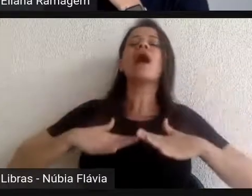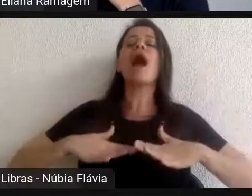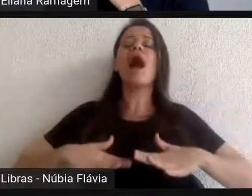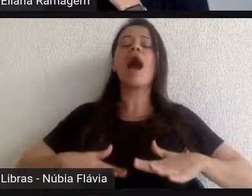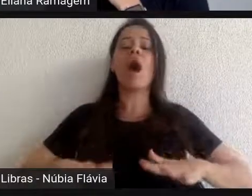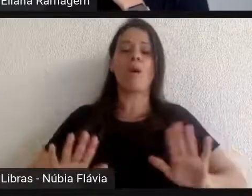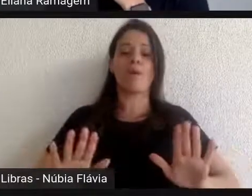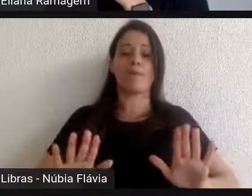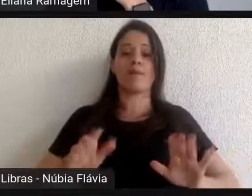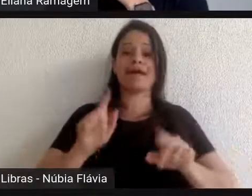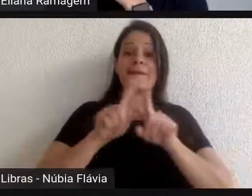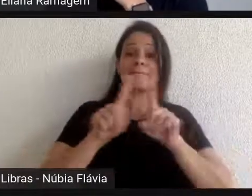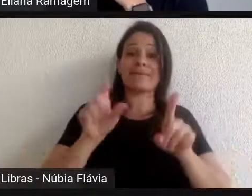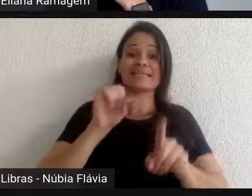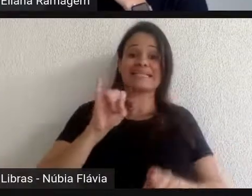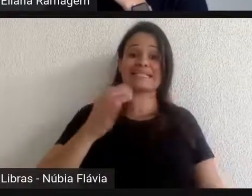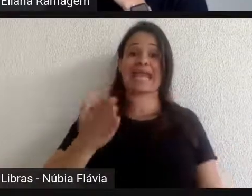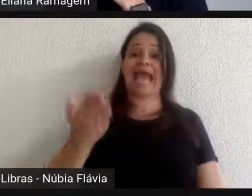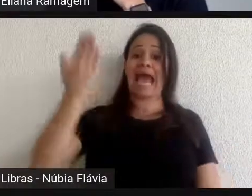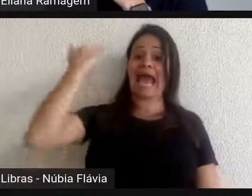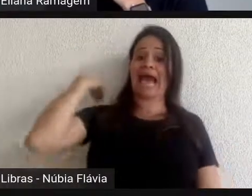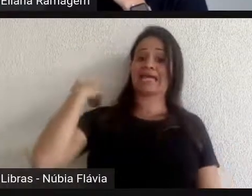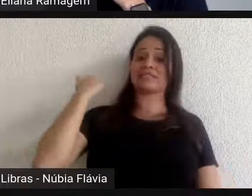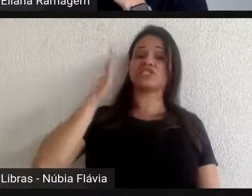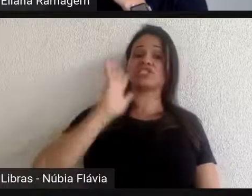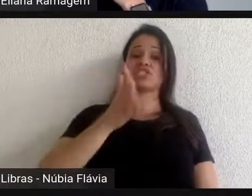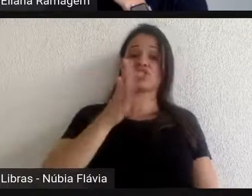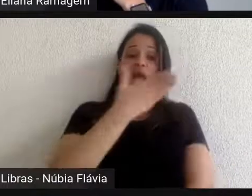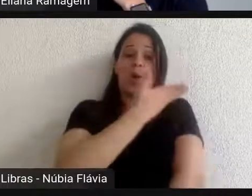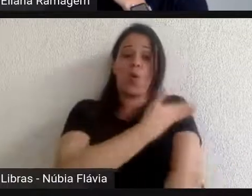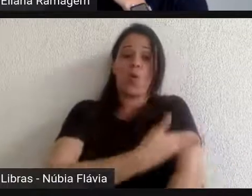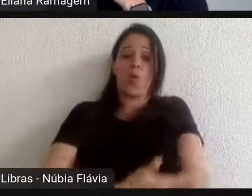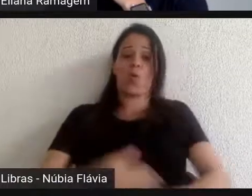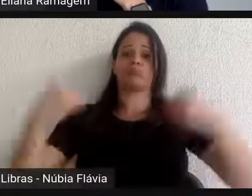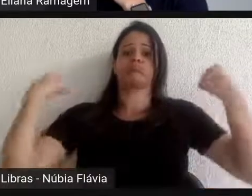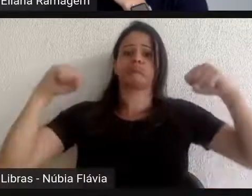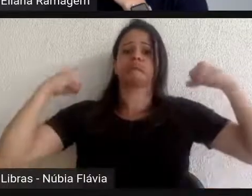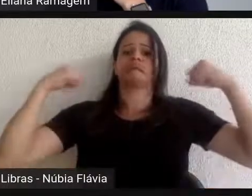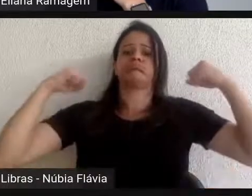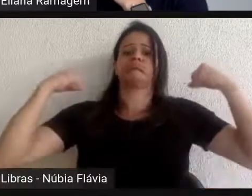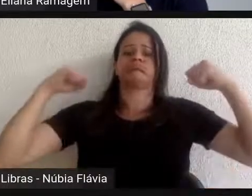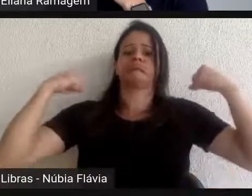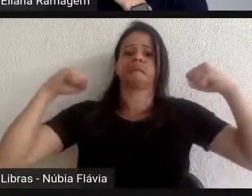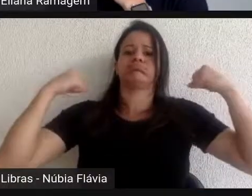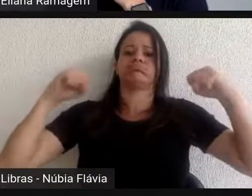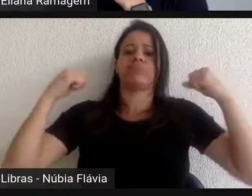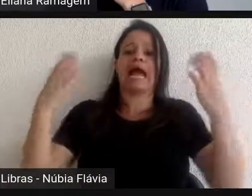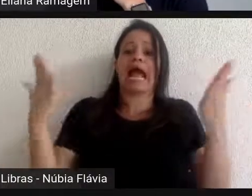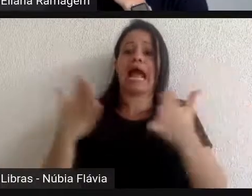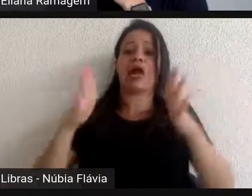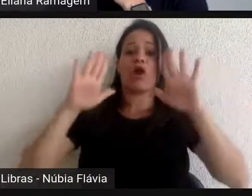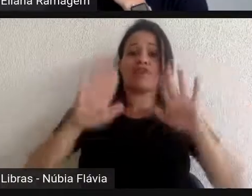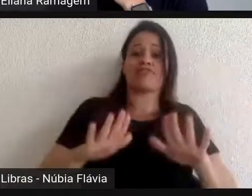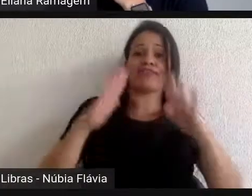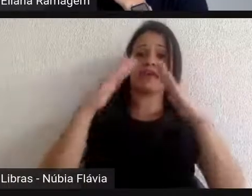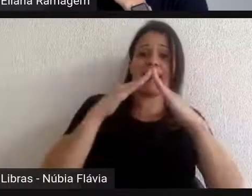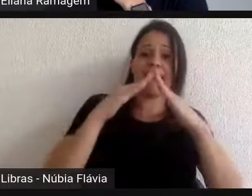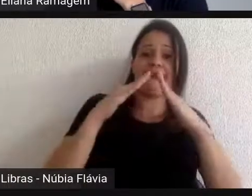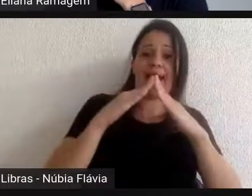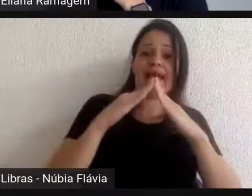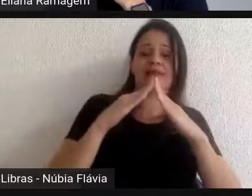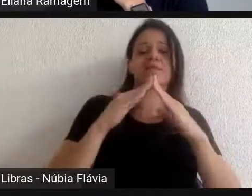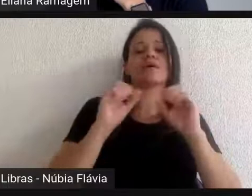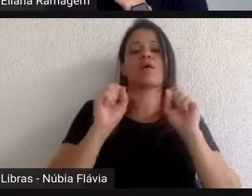moderada. Agora, se você já tinha o hábito de ir à academia, de fazer